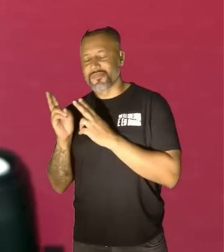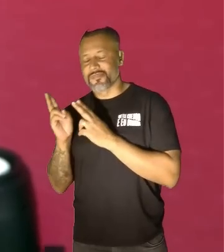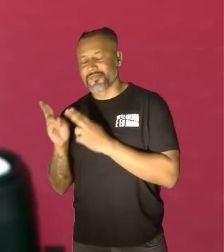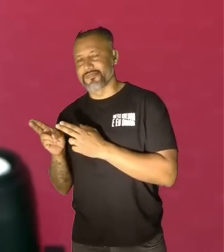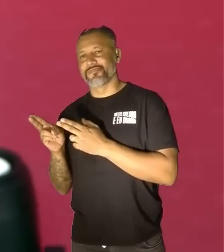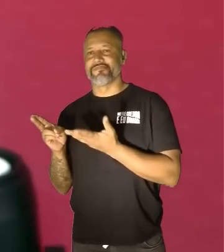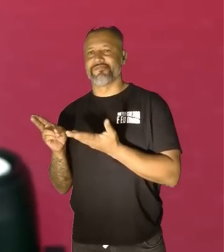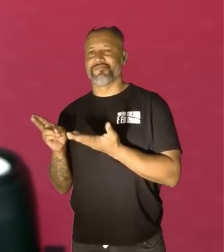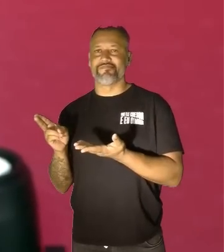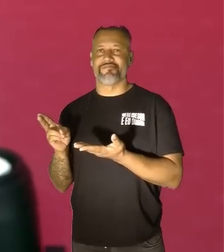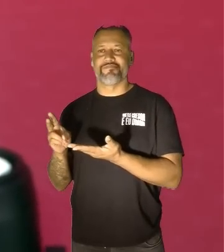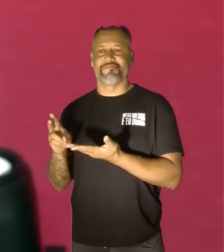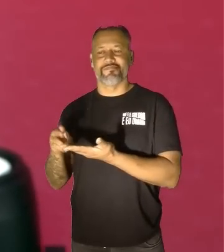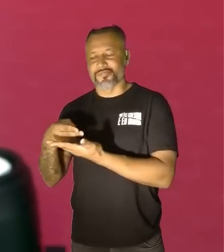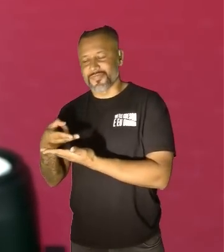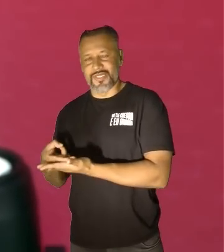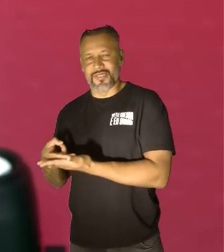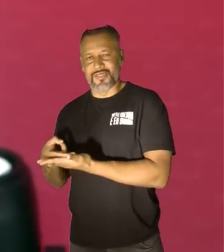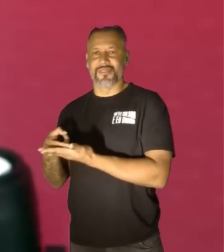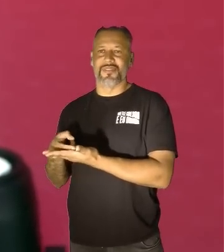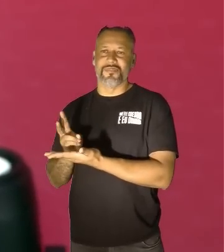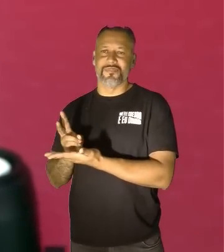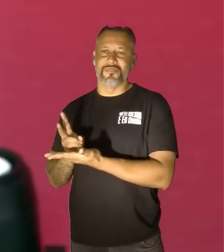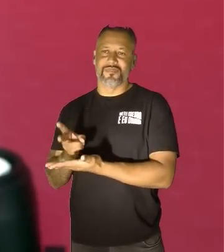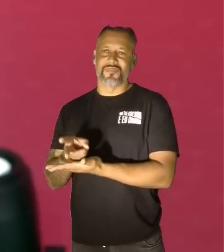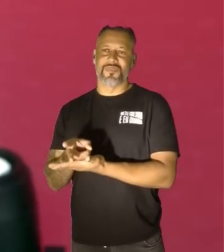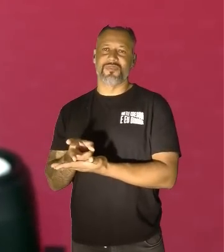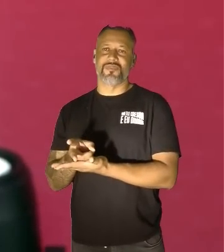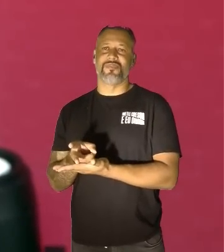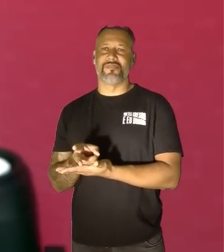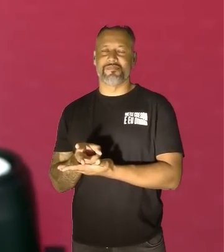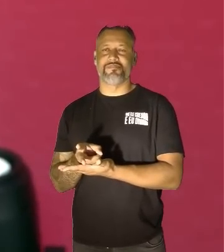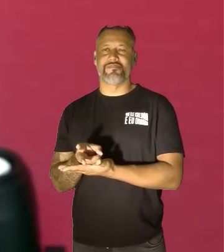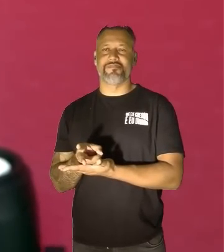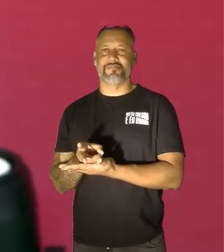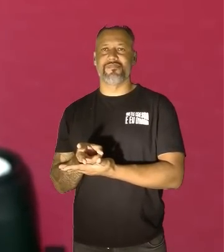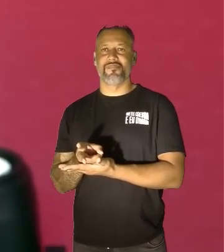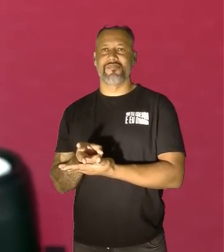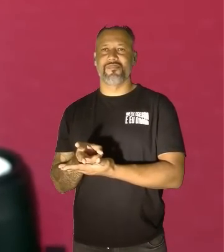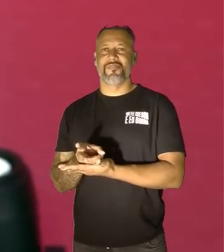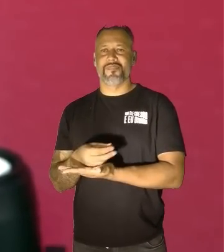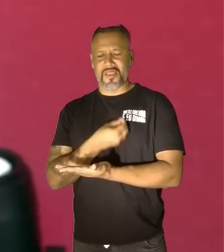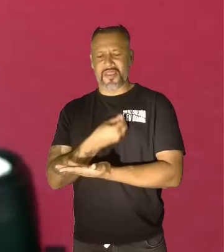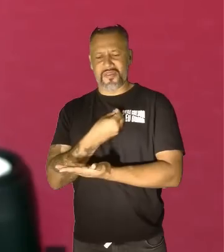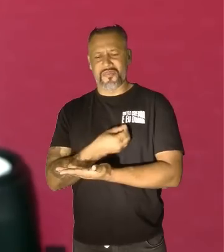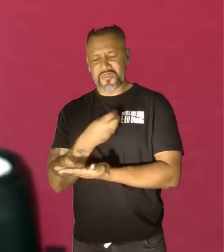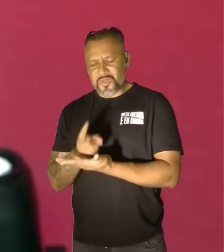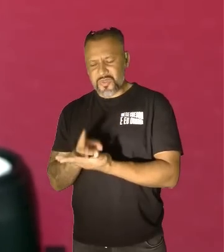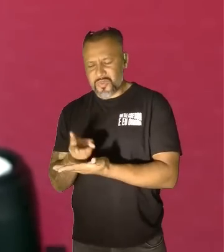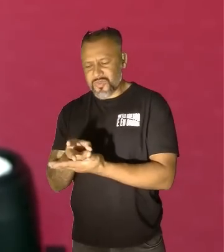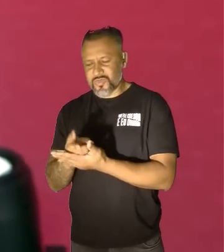eu vou continuar deitando onde eu sempre deitei, eu vou continuar vivendo a vida que eu sempre vivi.